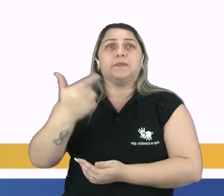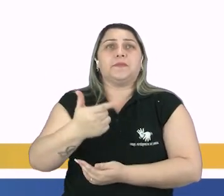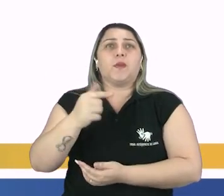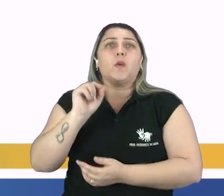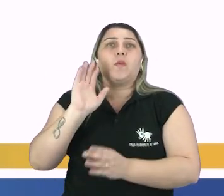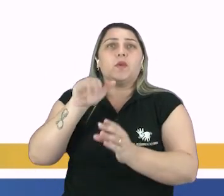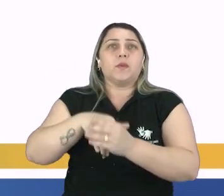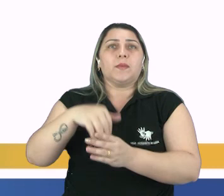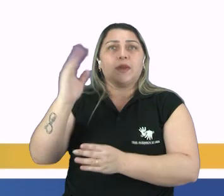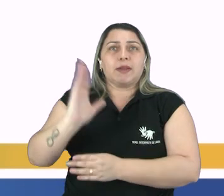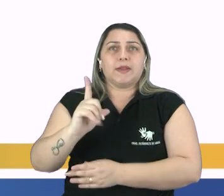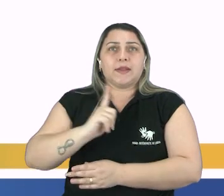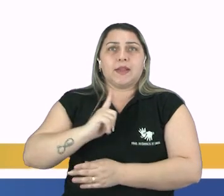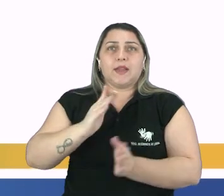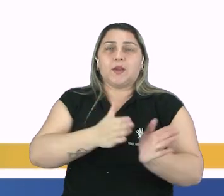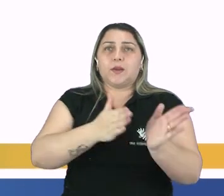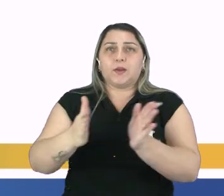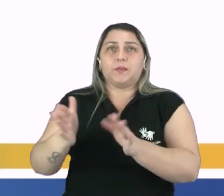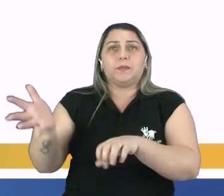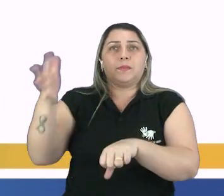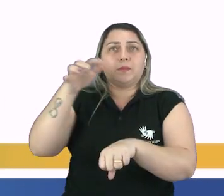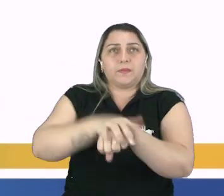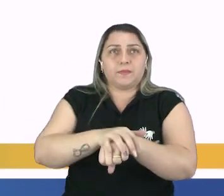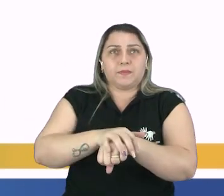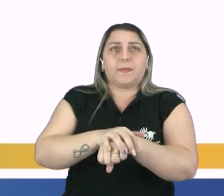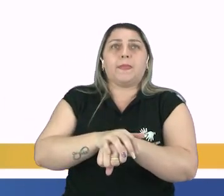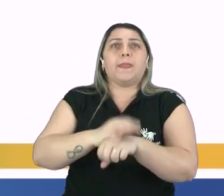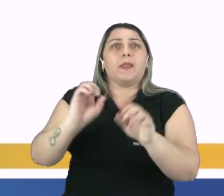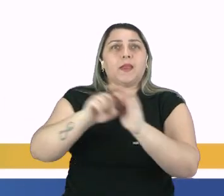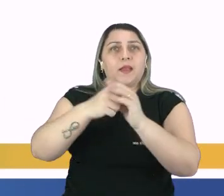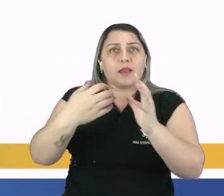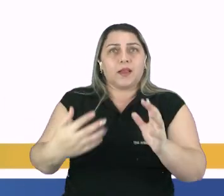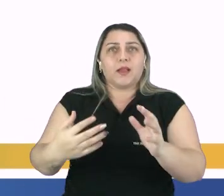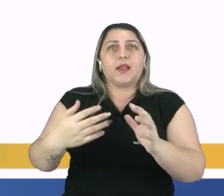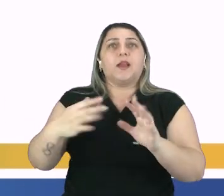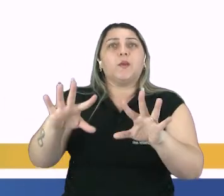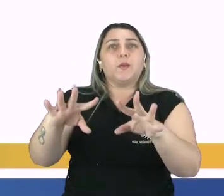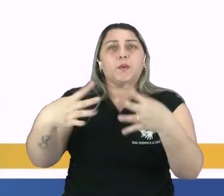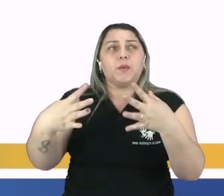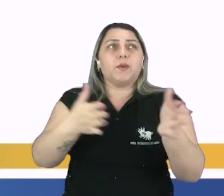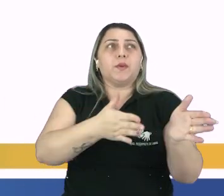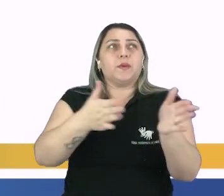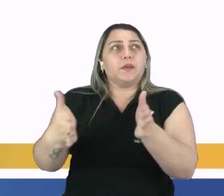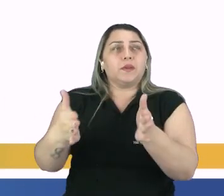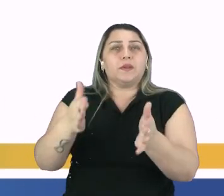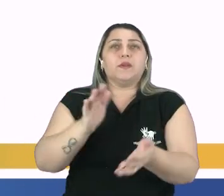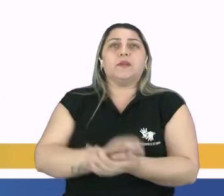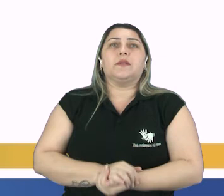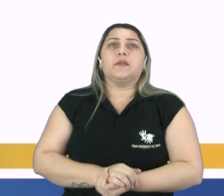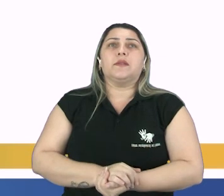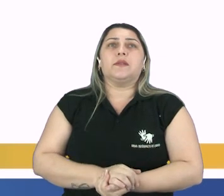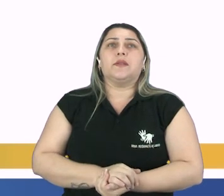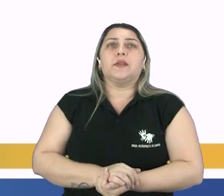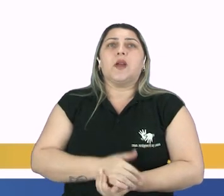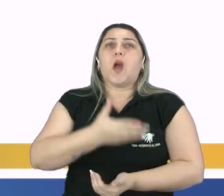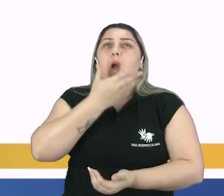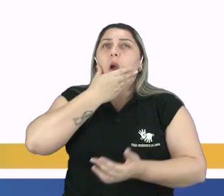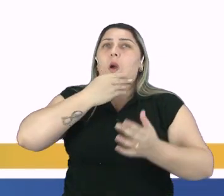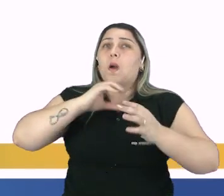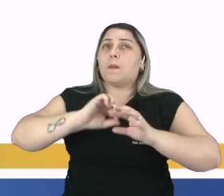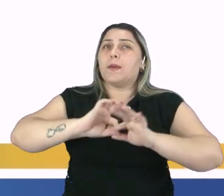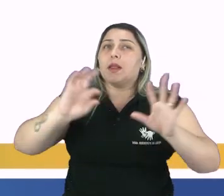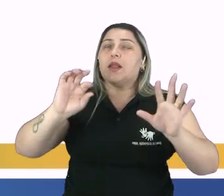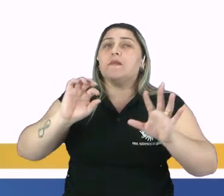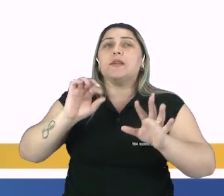questão. O voto no Brasil existe desde o período colonial. Uma característica que nos chama a atenção nesse período é que